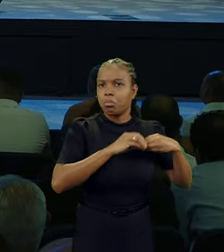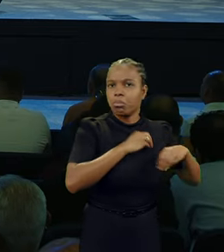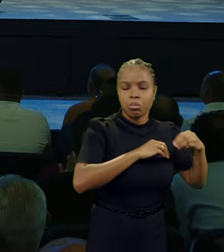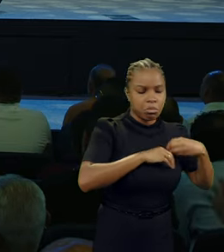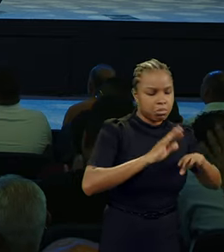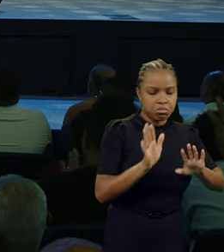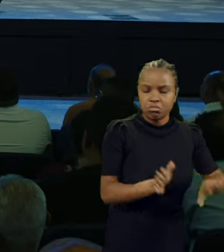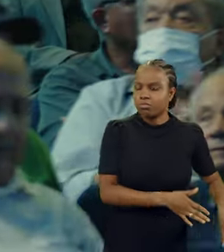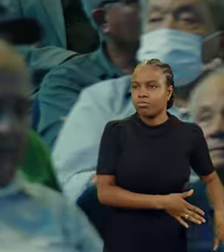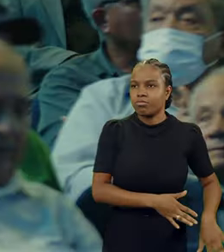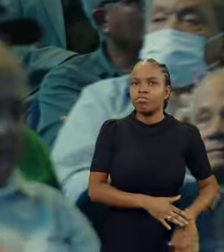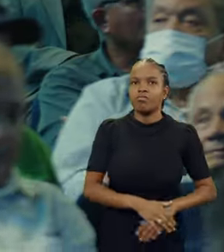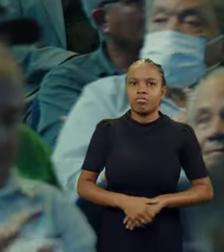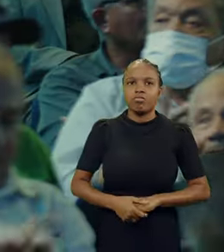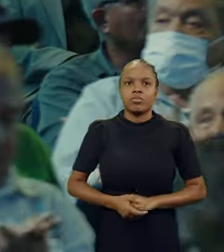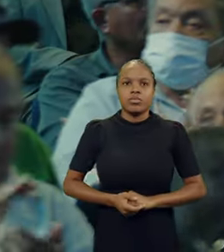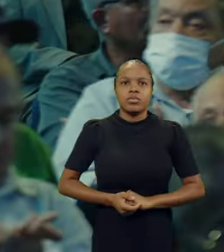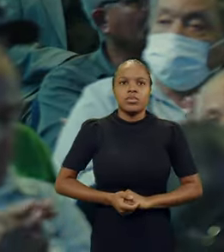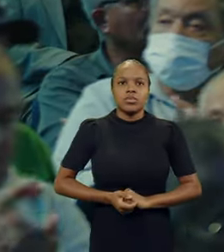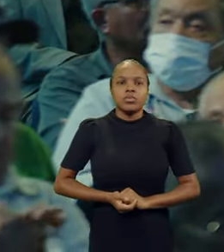mal.